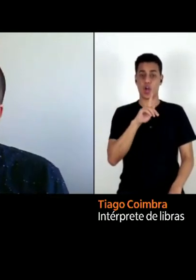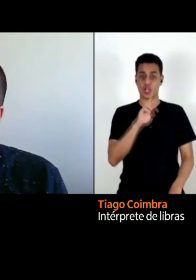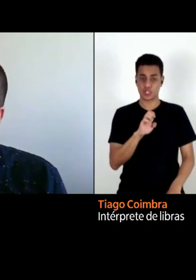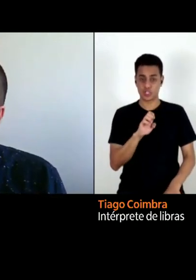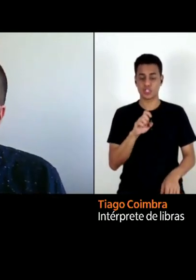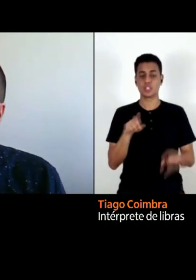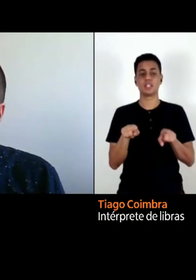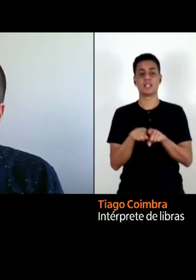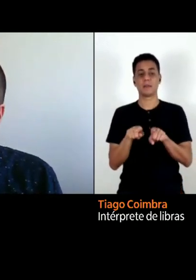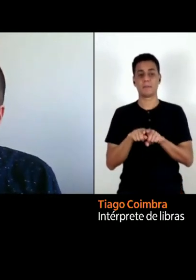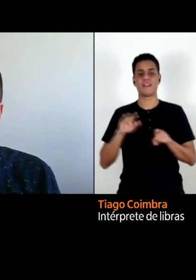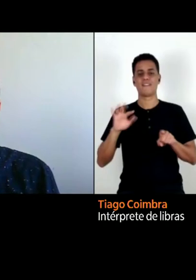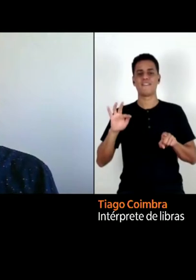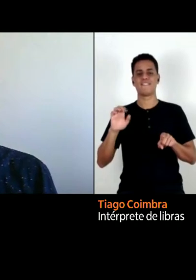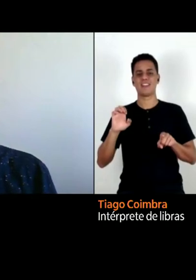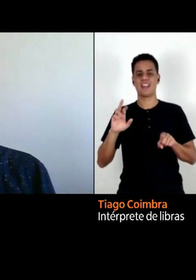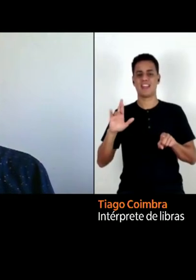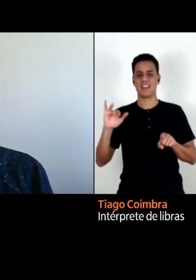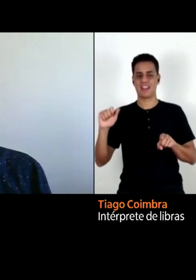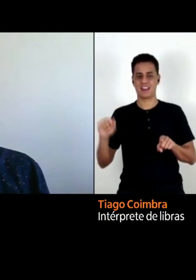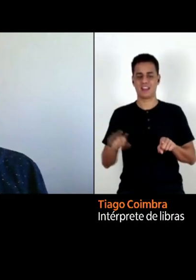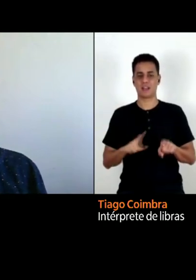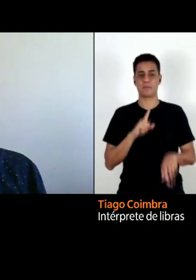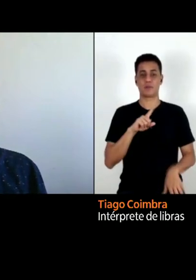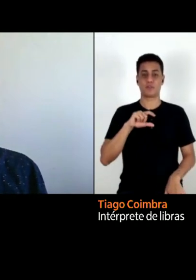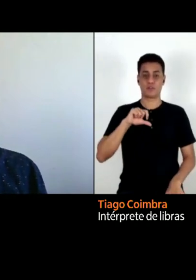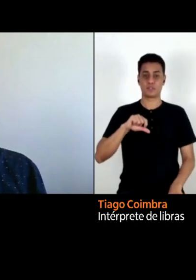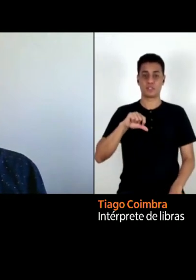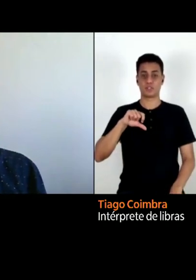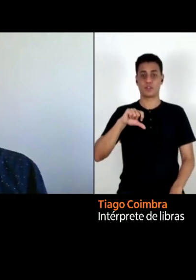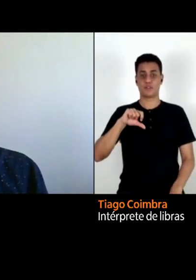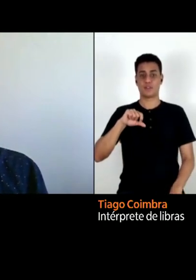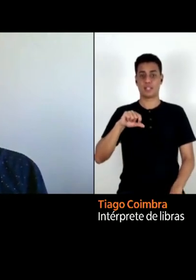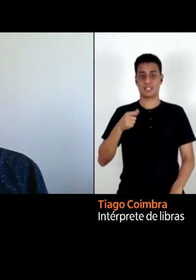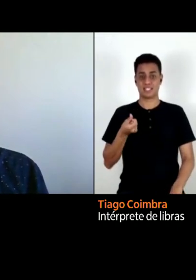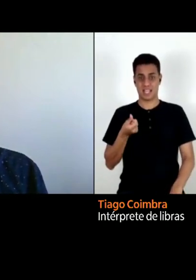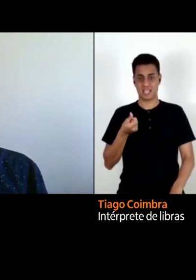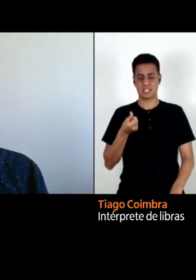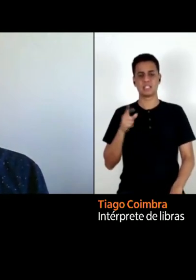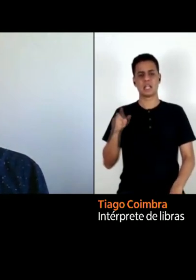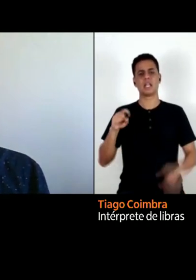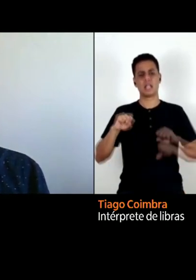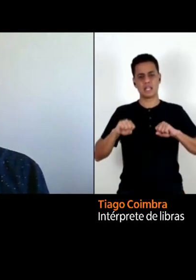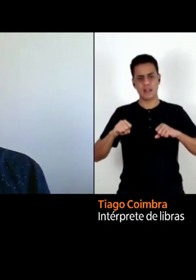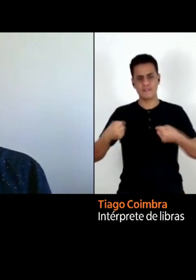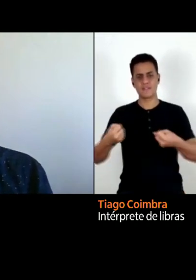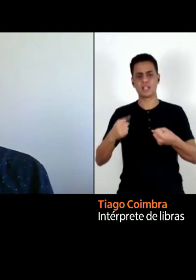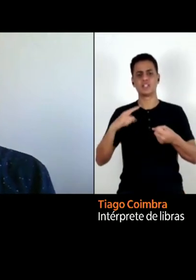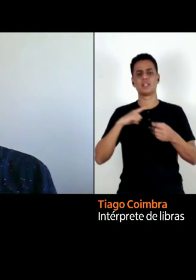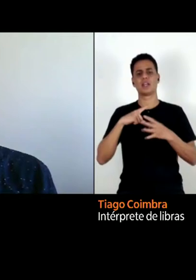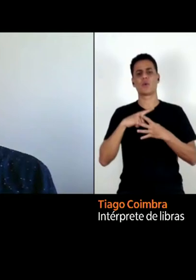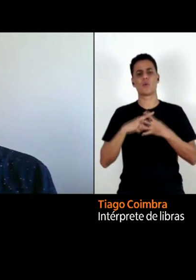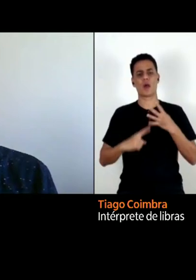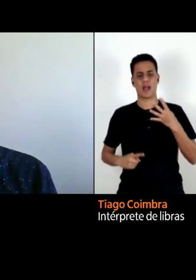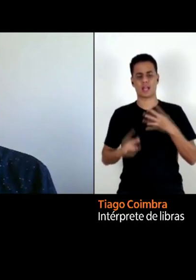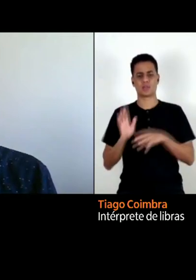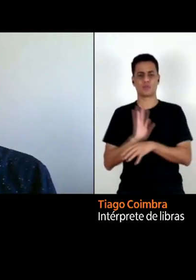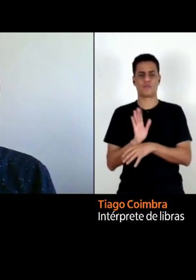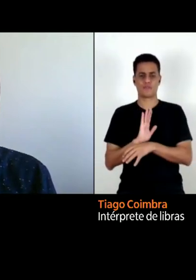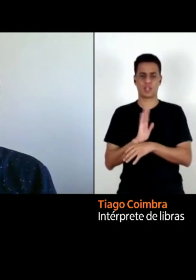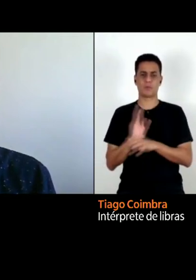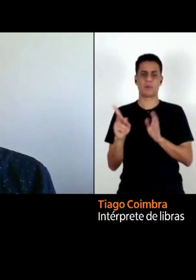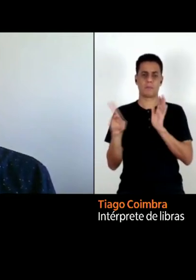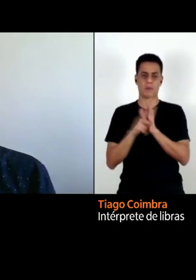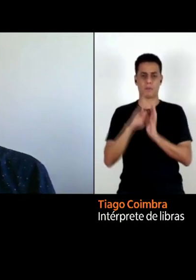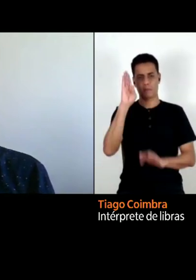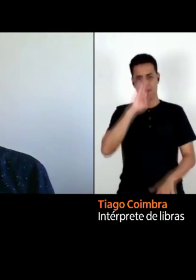em 1996, defendem a existência de 4 filmes brasileiros projetados por Vitor